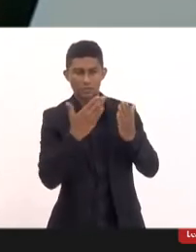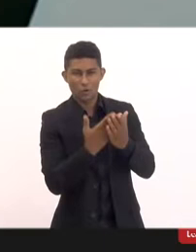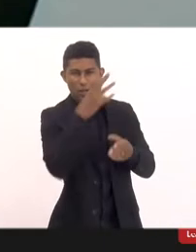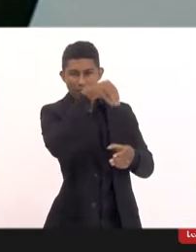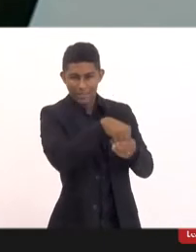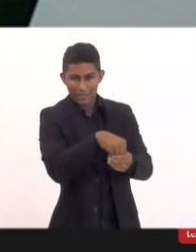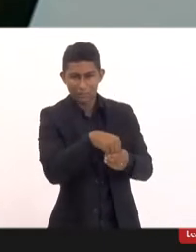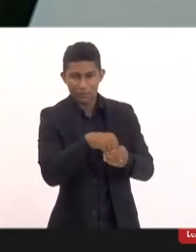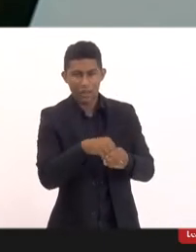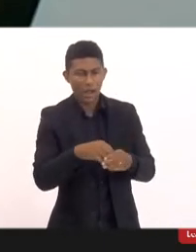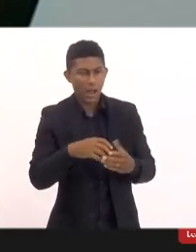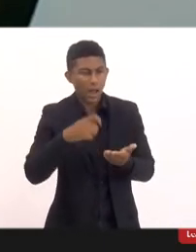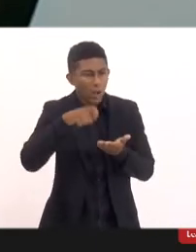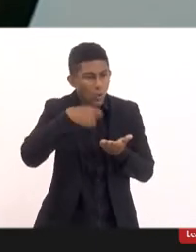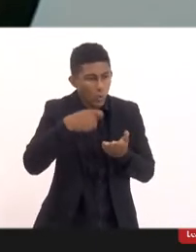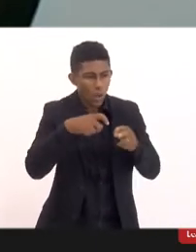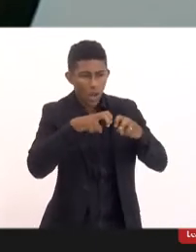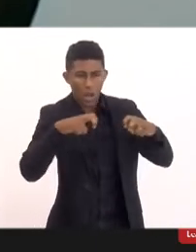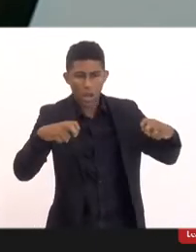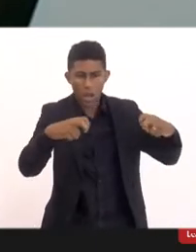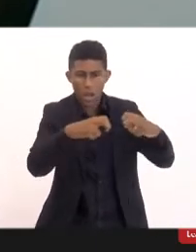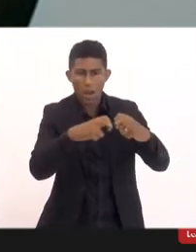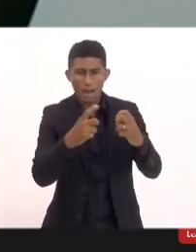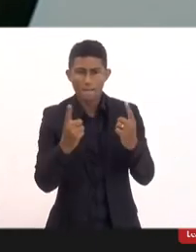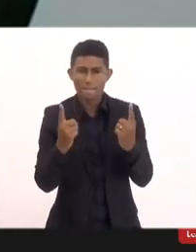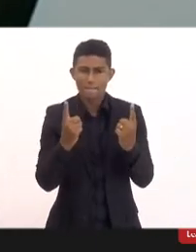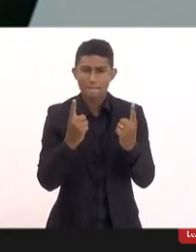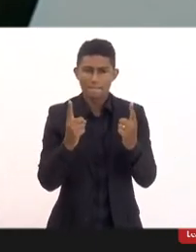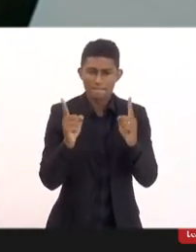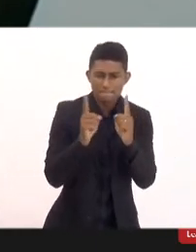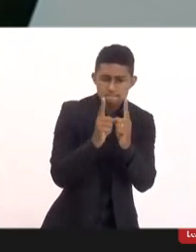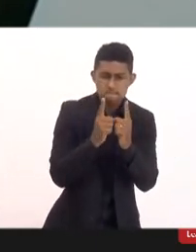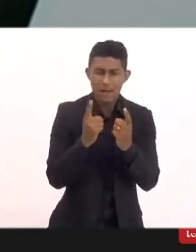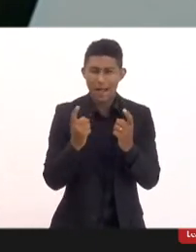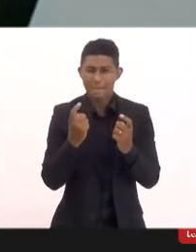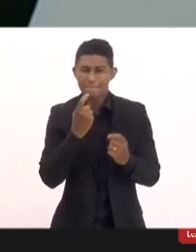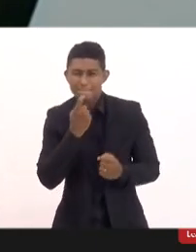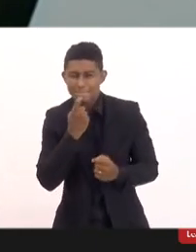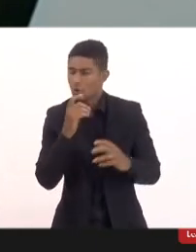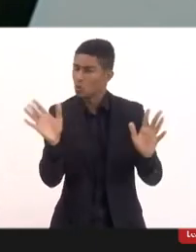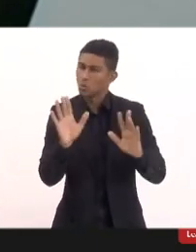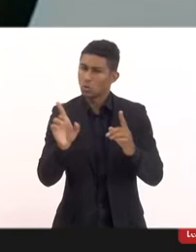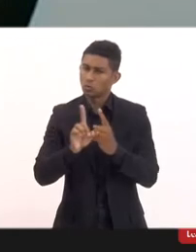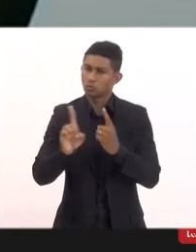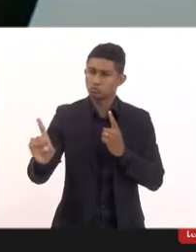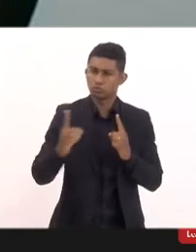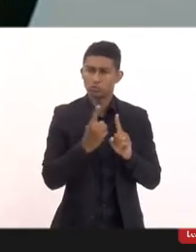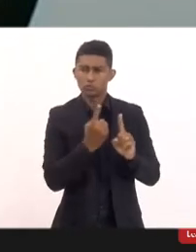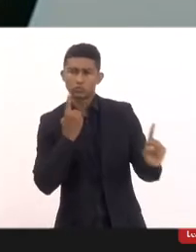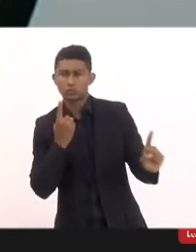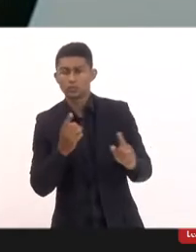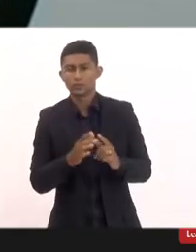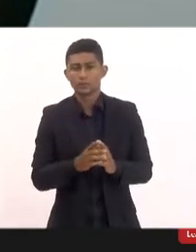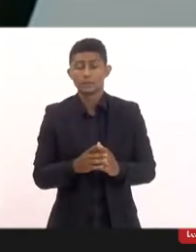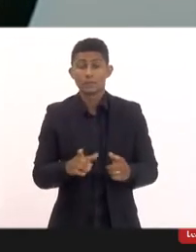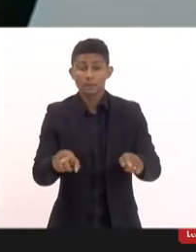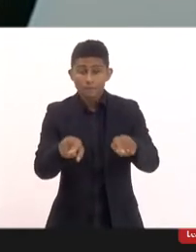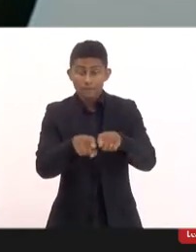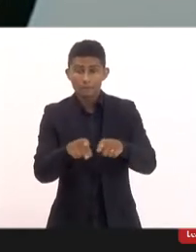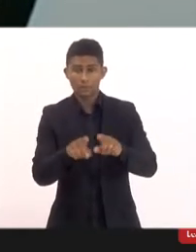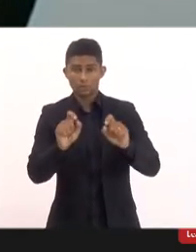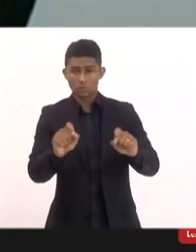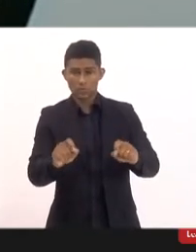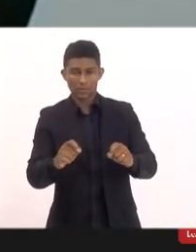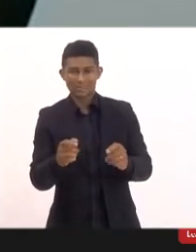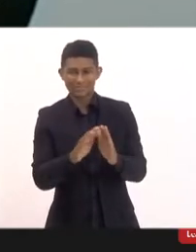refeição. A questão da vacinação, como a gente já falou, o passaporte vacinal e uma política de indução para vacinar,